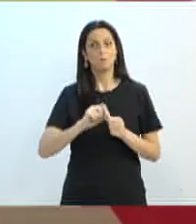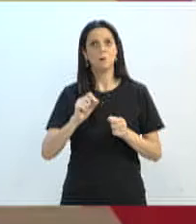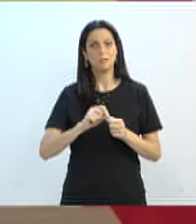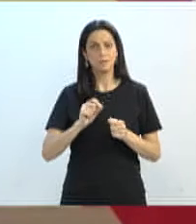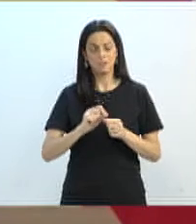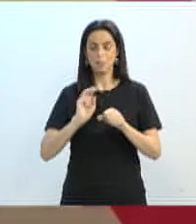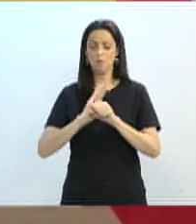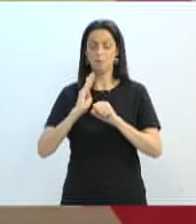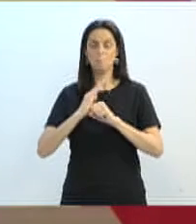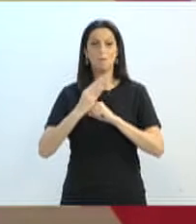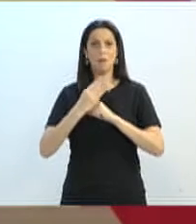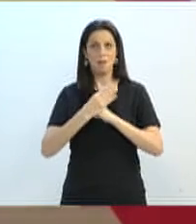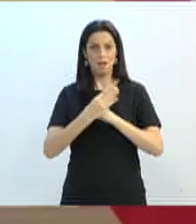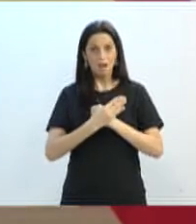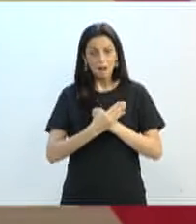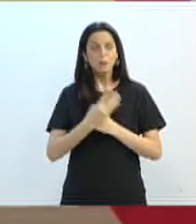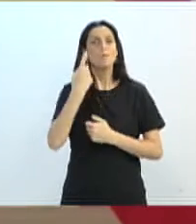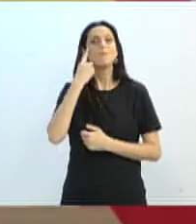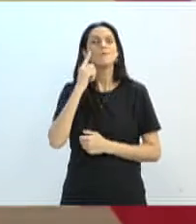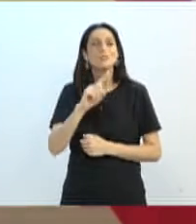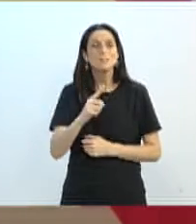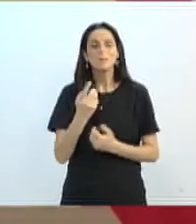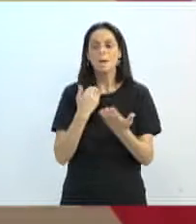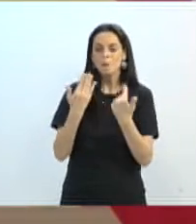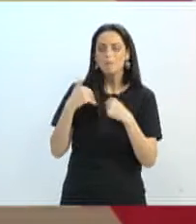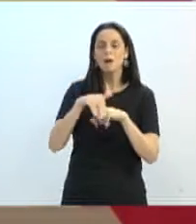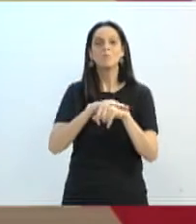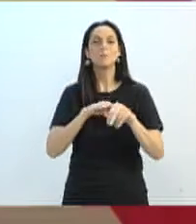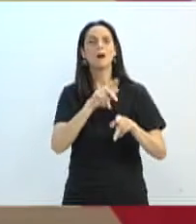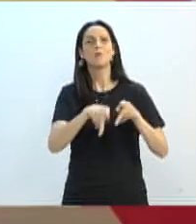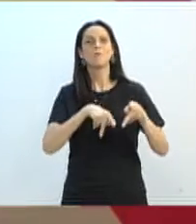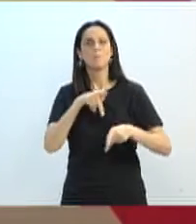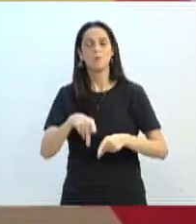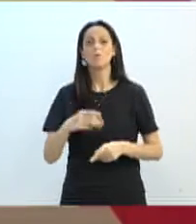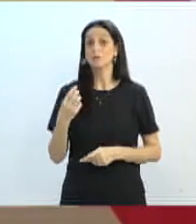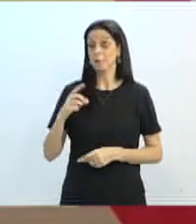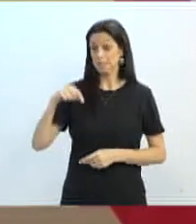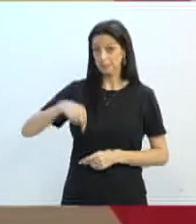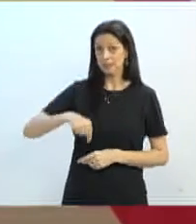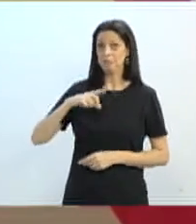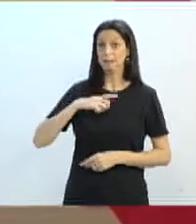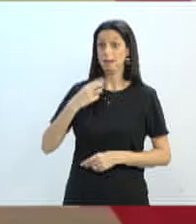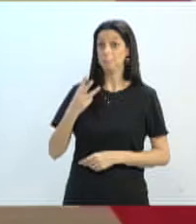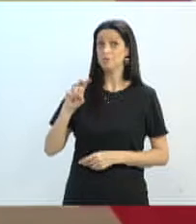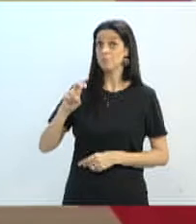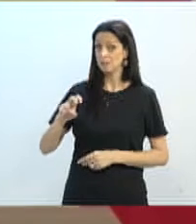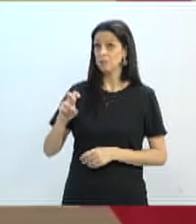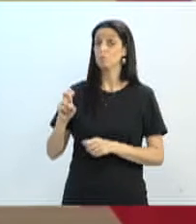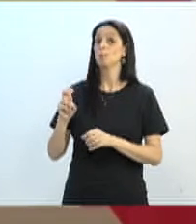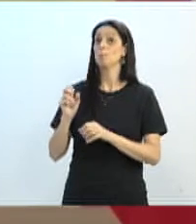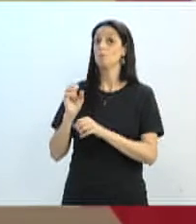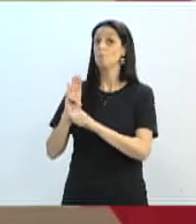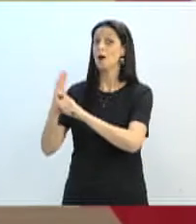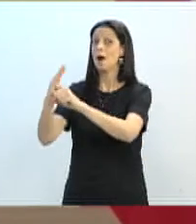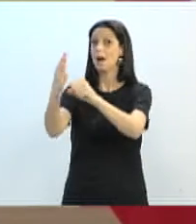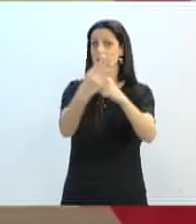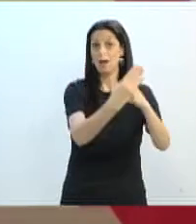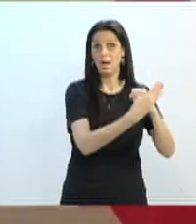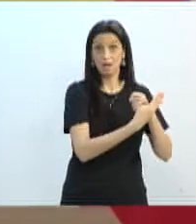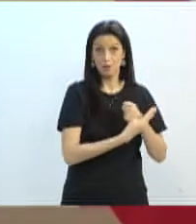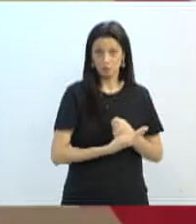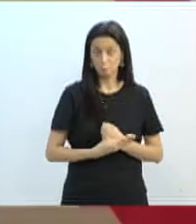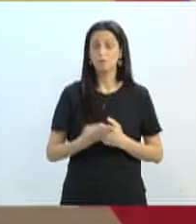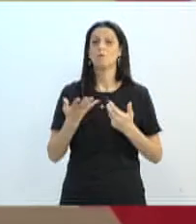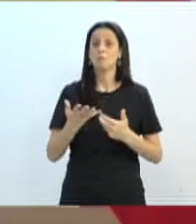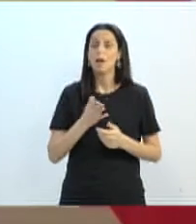ideia nossa é também prestigiar outros bairros, são 35 bairros, esse é o nosso papel